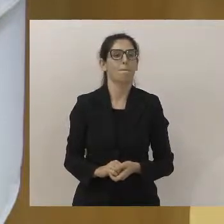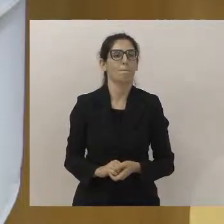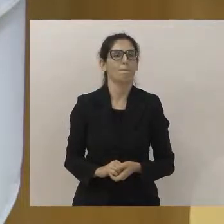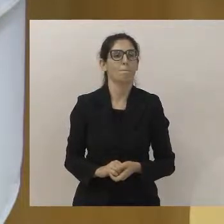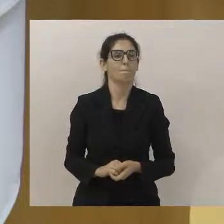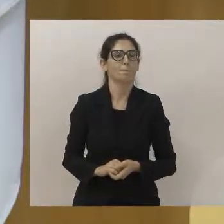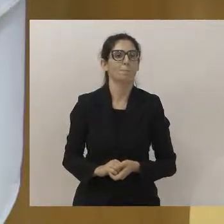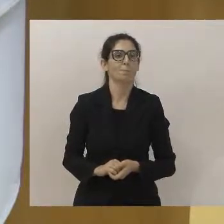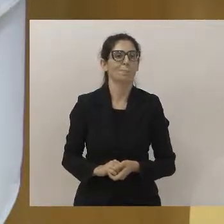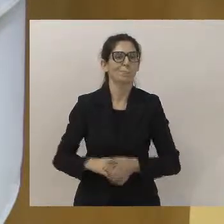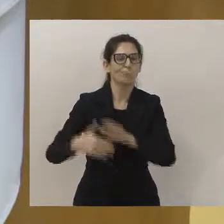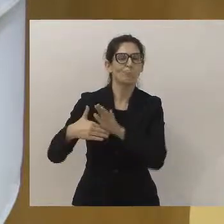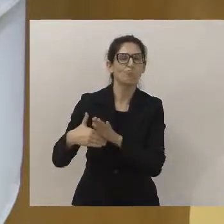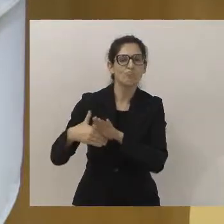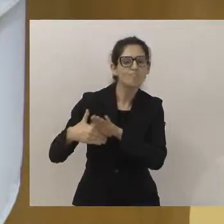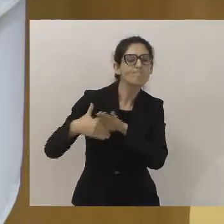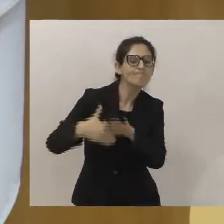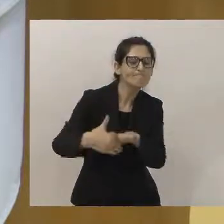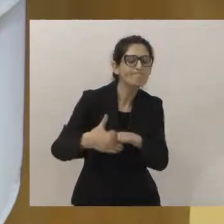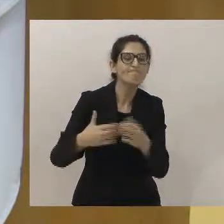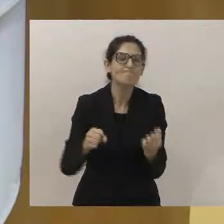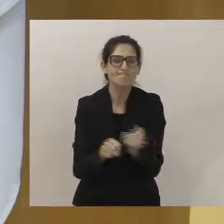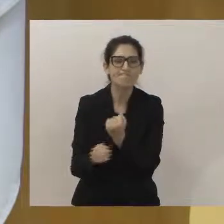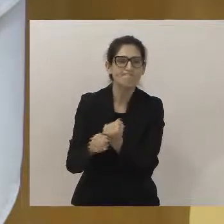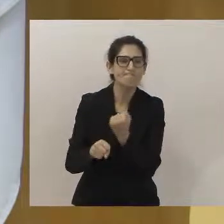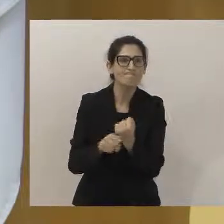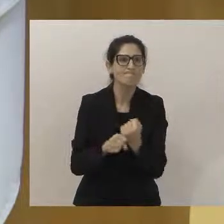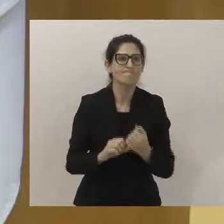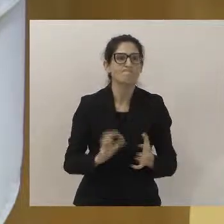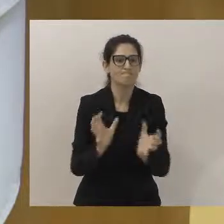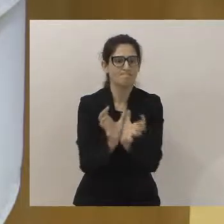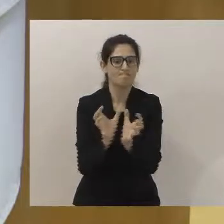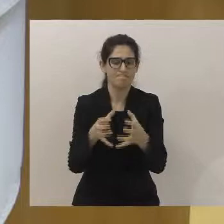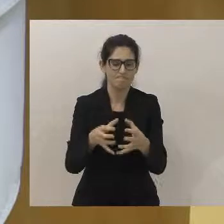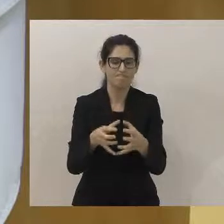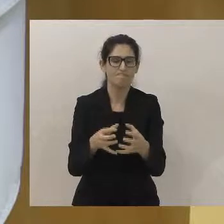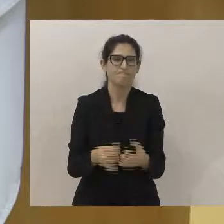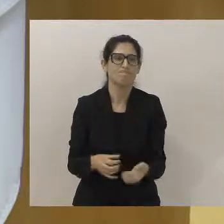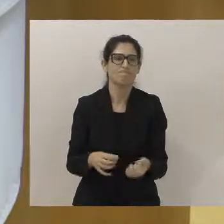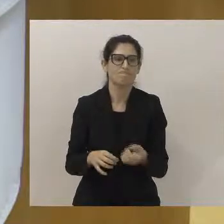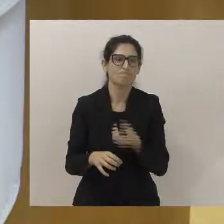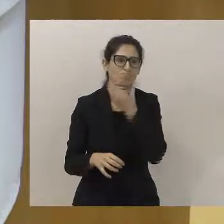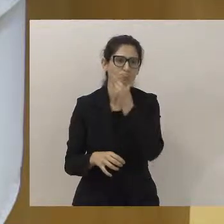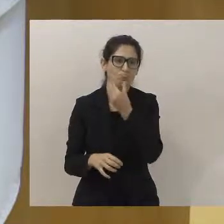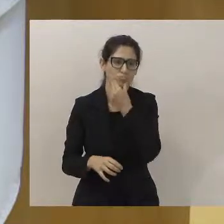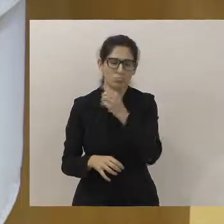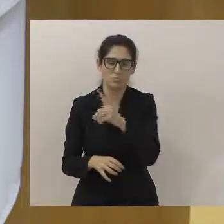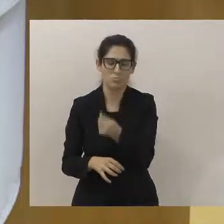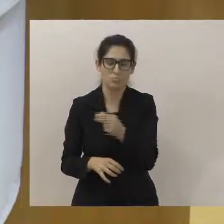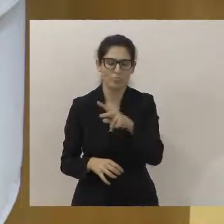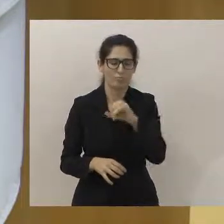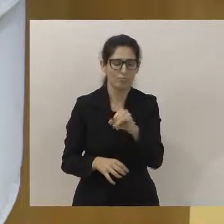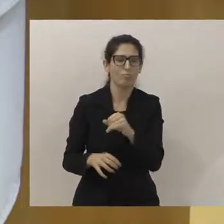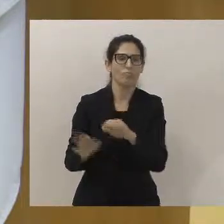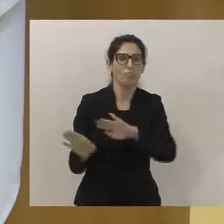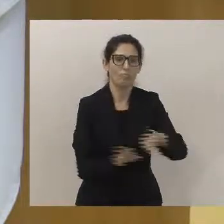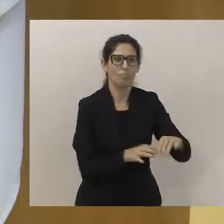a intervenção do Infraestrutura, né, lá do mestre e a sua equipe, mestre Davi e sua equipe, no Jardim Emília. Então, vamos aos